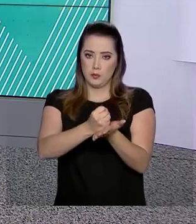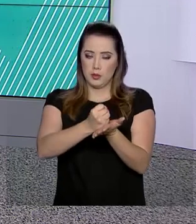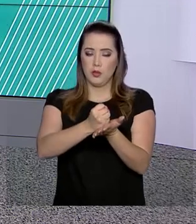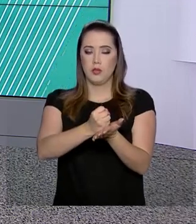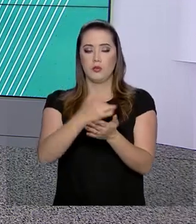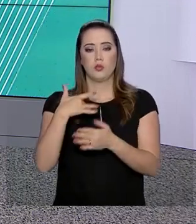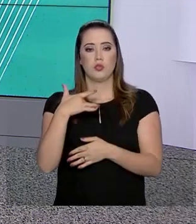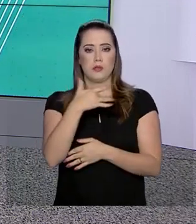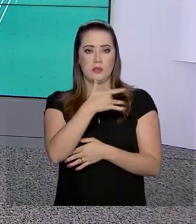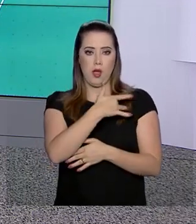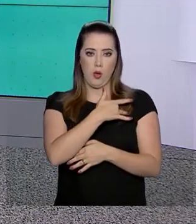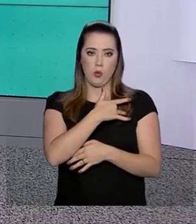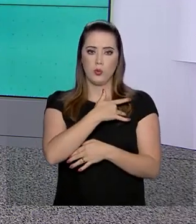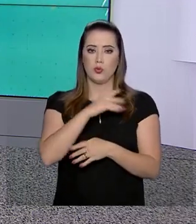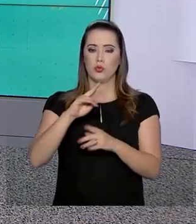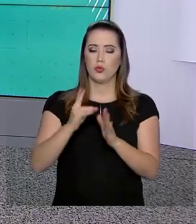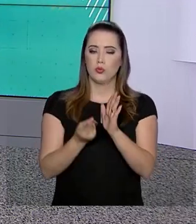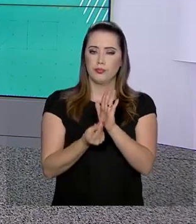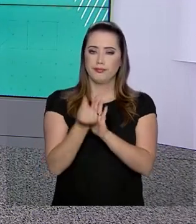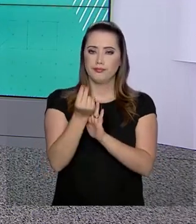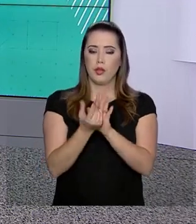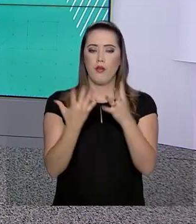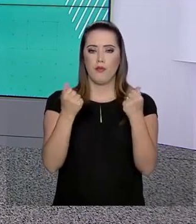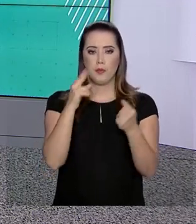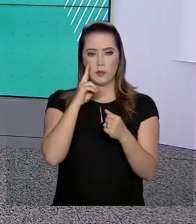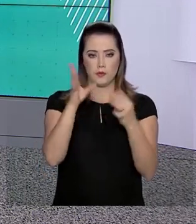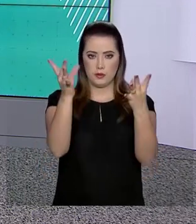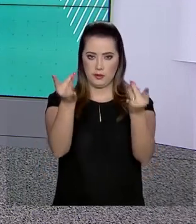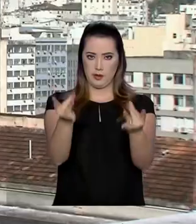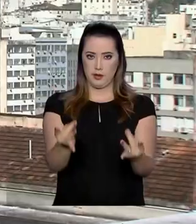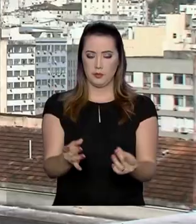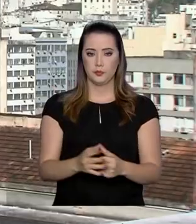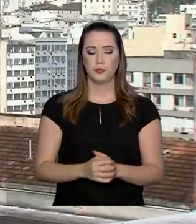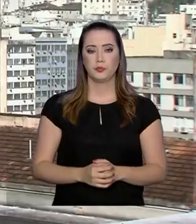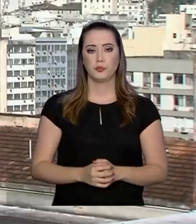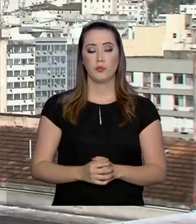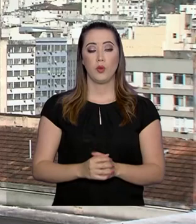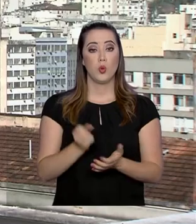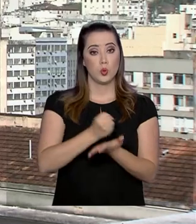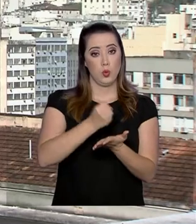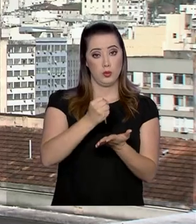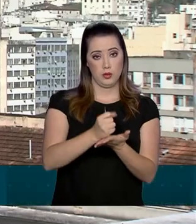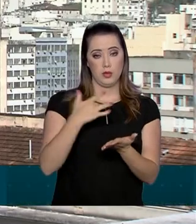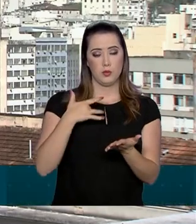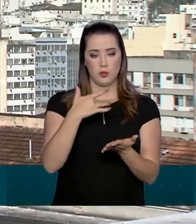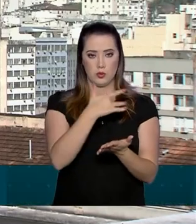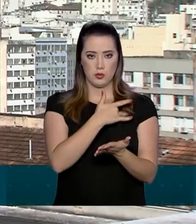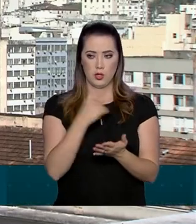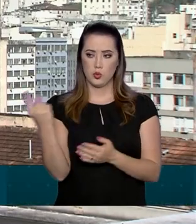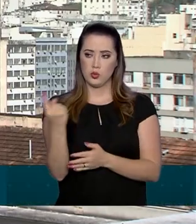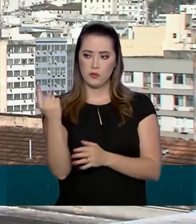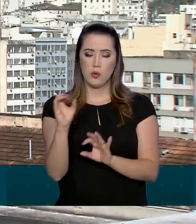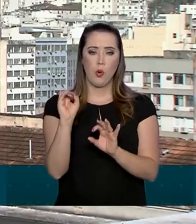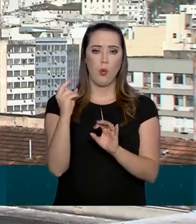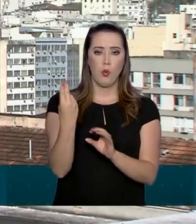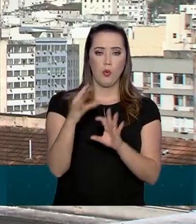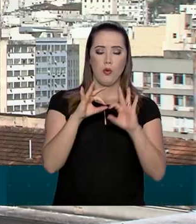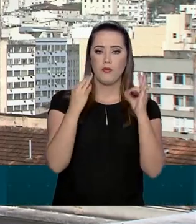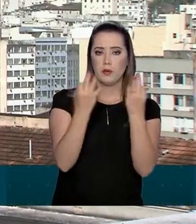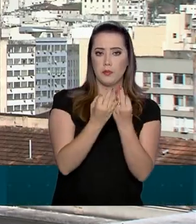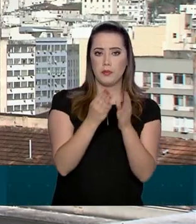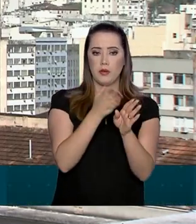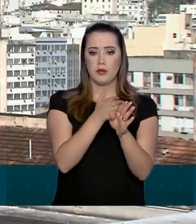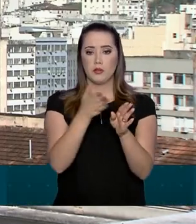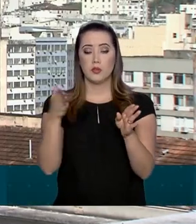janeiro a repórter alexandra lago explica pra gente os planos de saúde individuais ou familiares com aniversário no